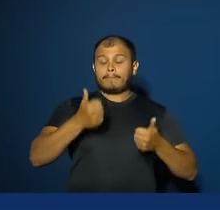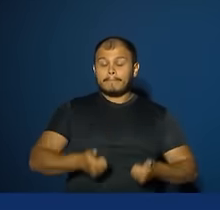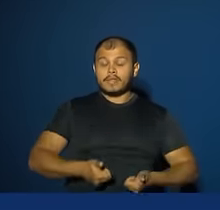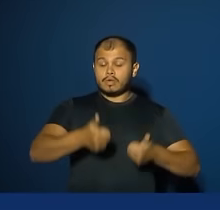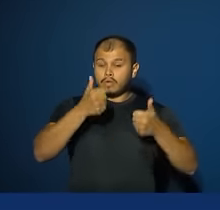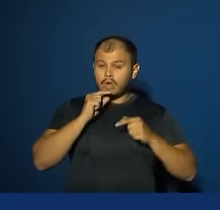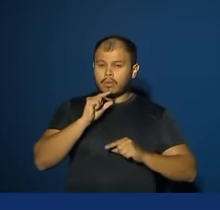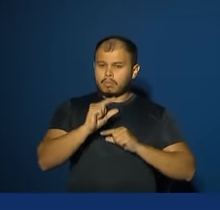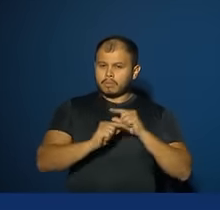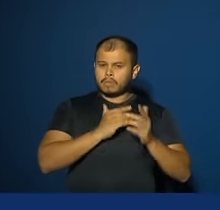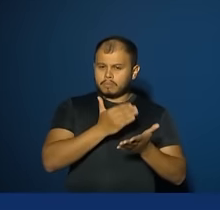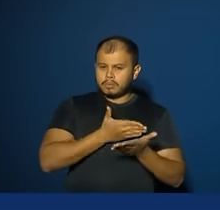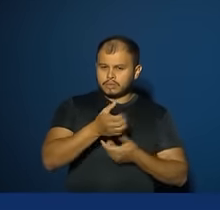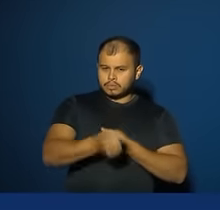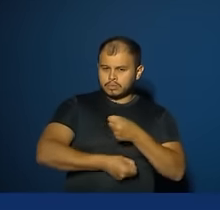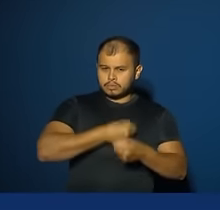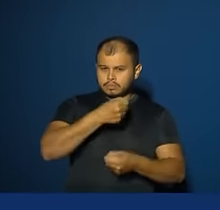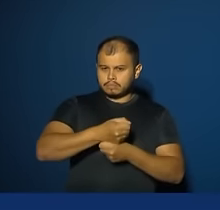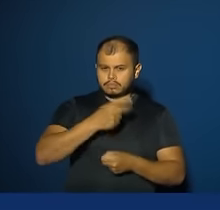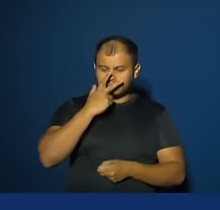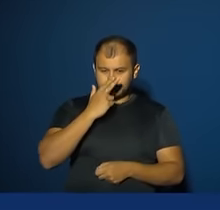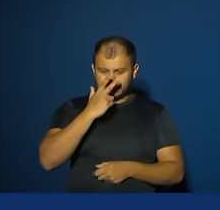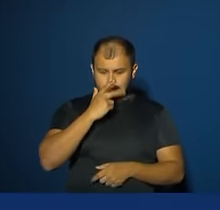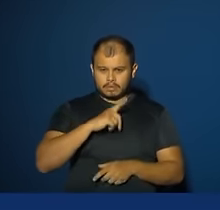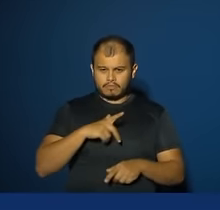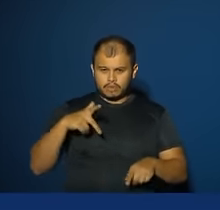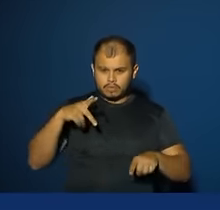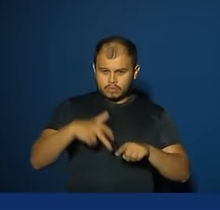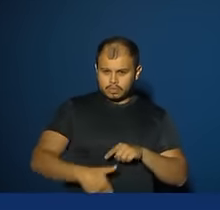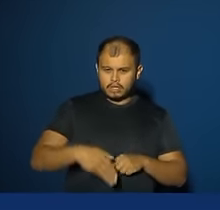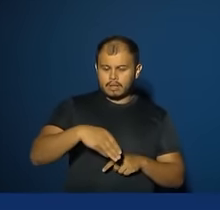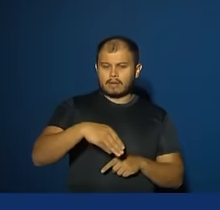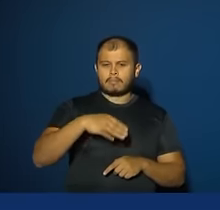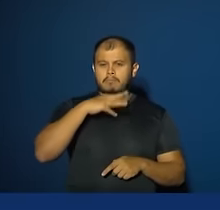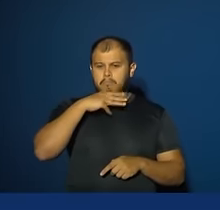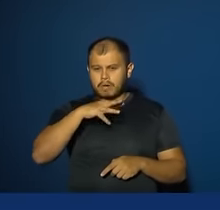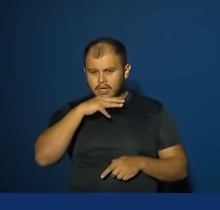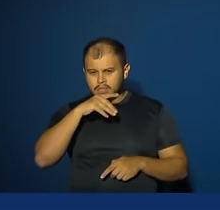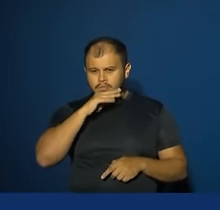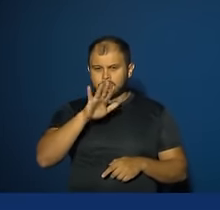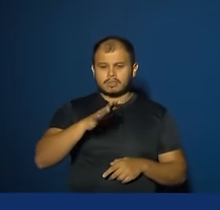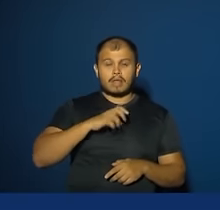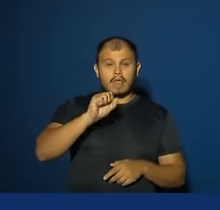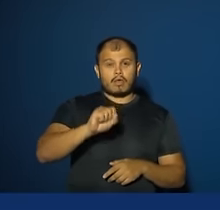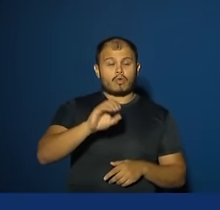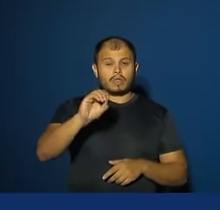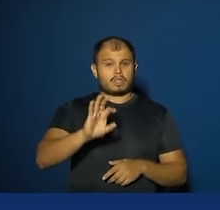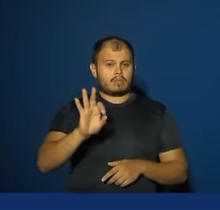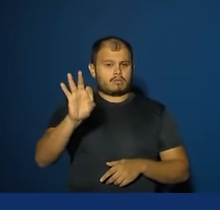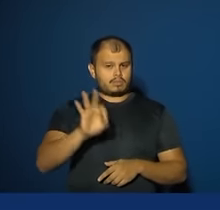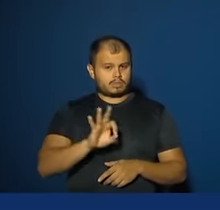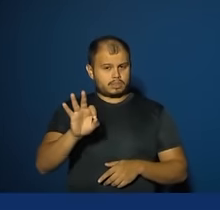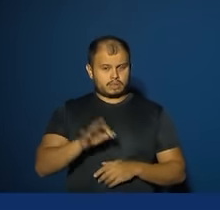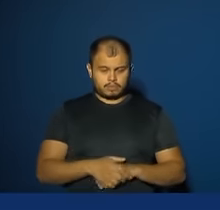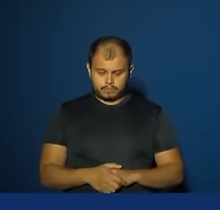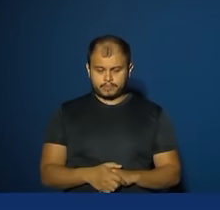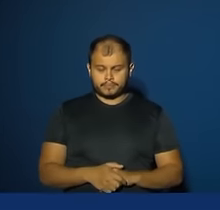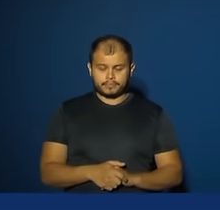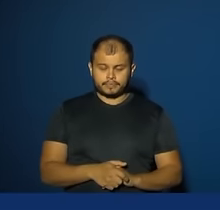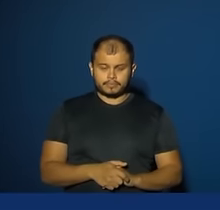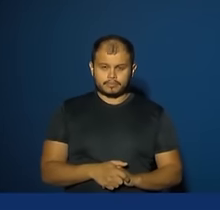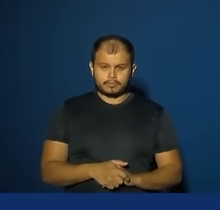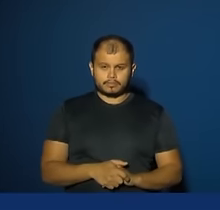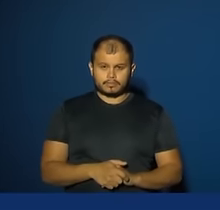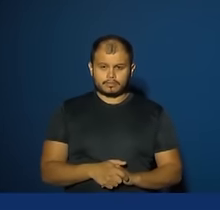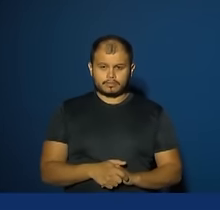No começo do ano, a gente estava olhando, a probabilidade de ele cortar em março na tela era 80%, e,